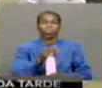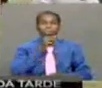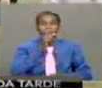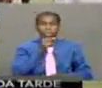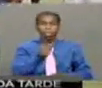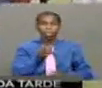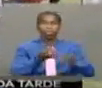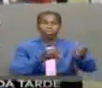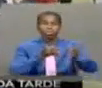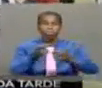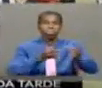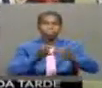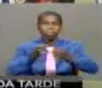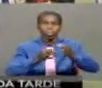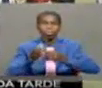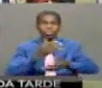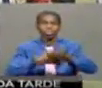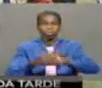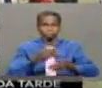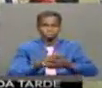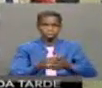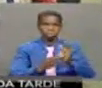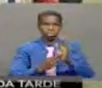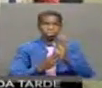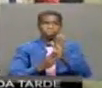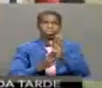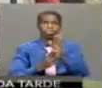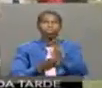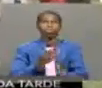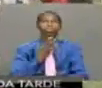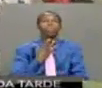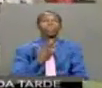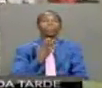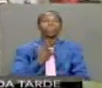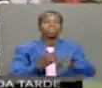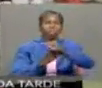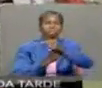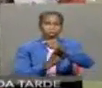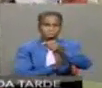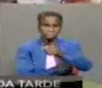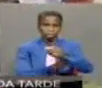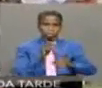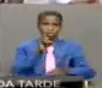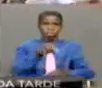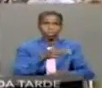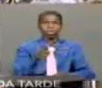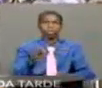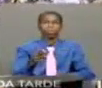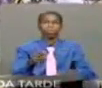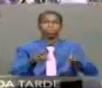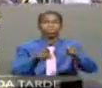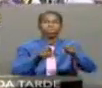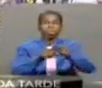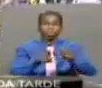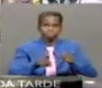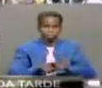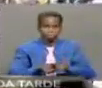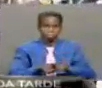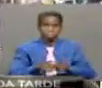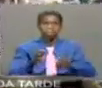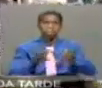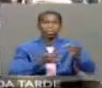Mara Chiosa, que manifestou interesse em continuar a colaborar com a Igreja Católica e apelou igualmente no sentido